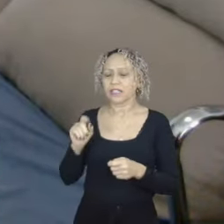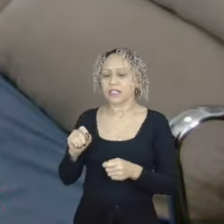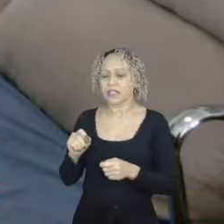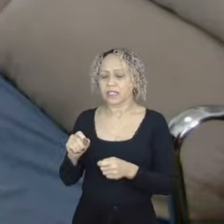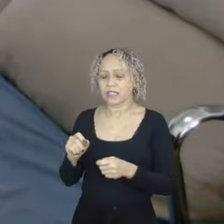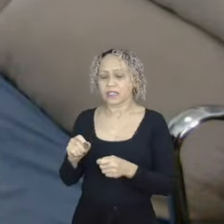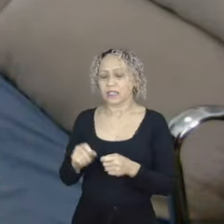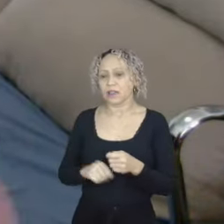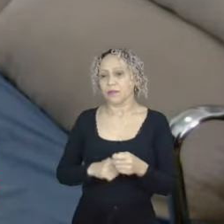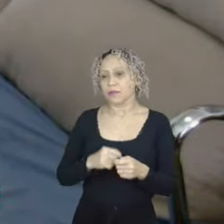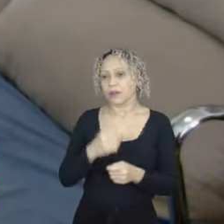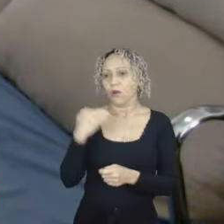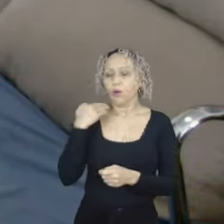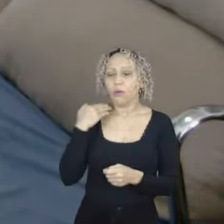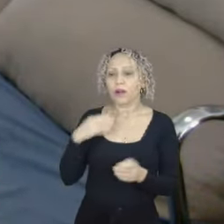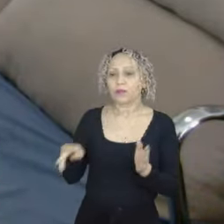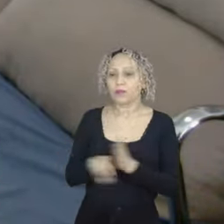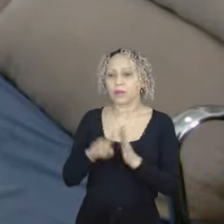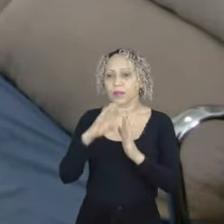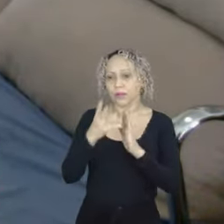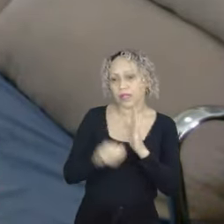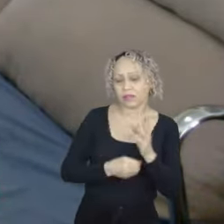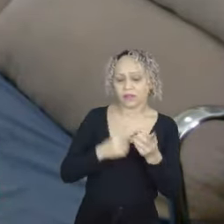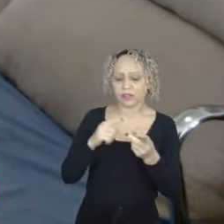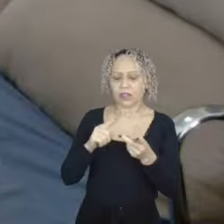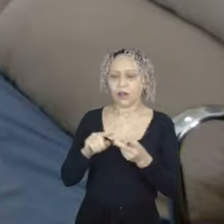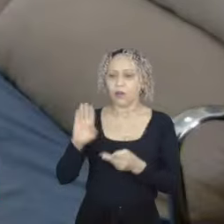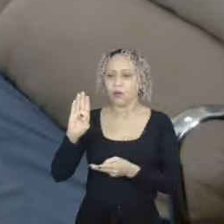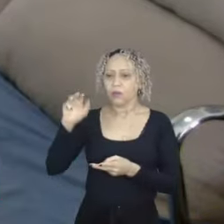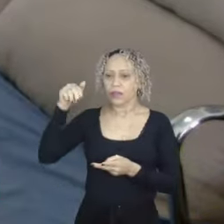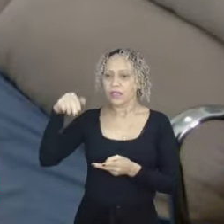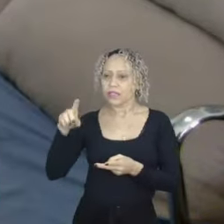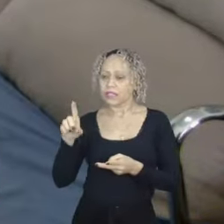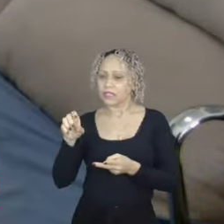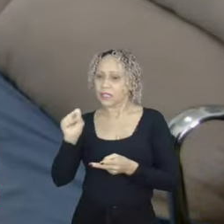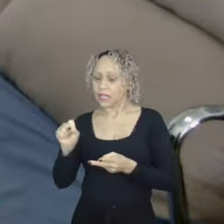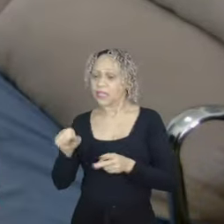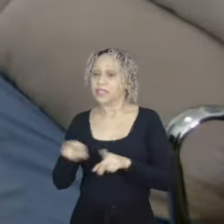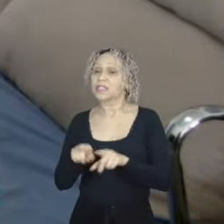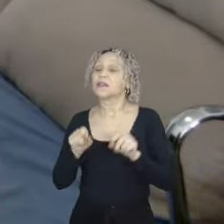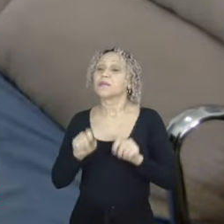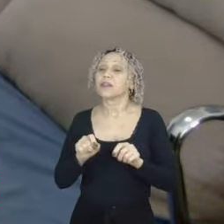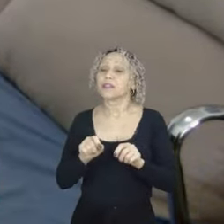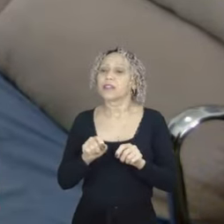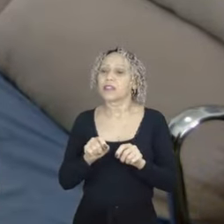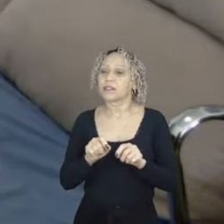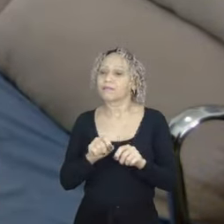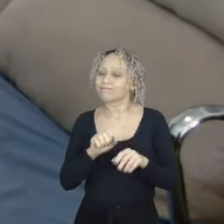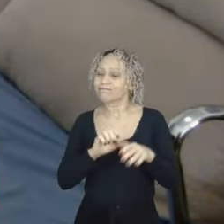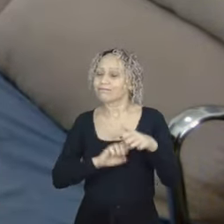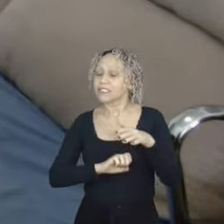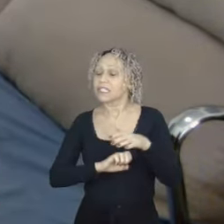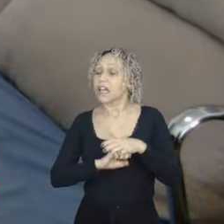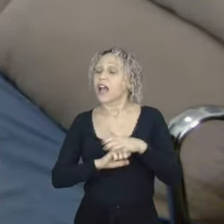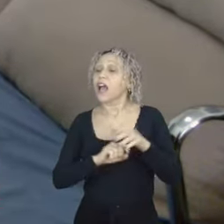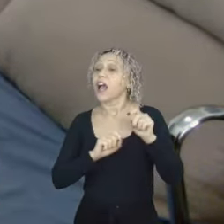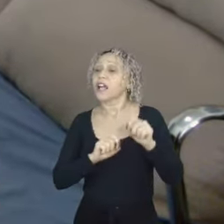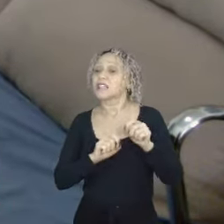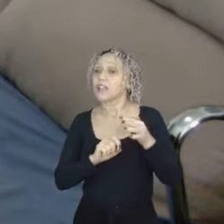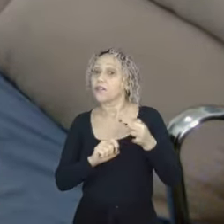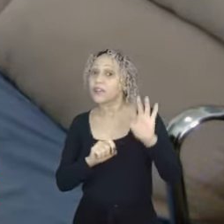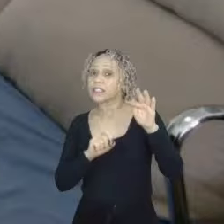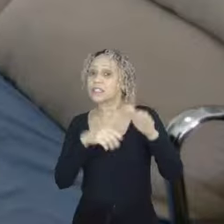da Amazônia, o BNDES, e também a Agência Francesa de Desenvolvimento, que está presente aqui no Brasil e também na